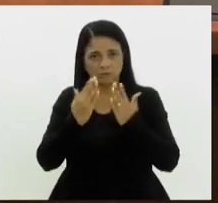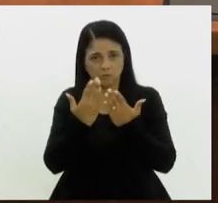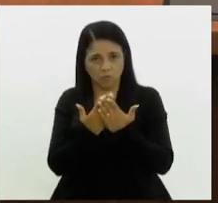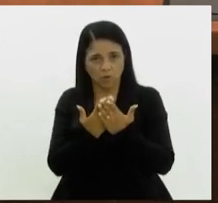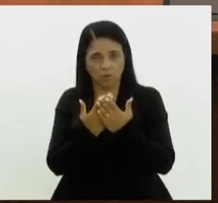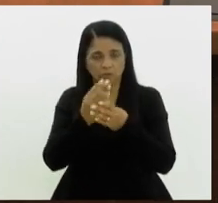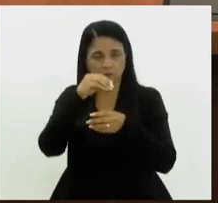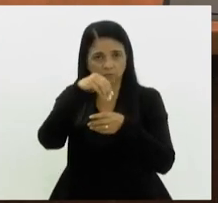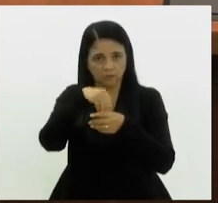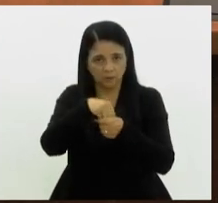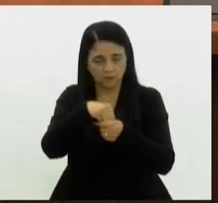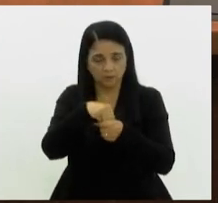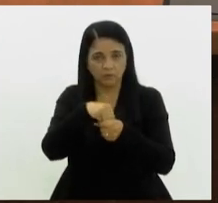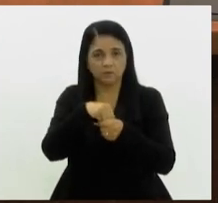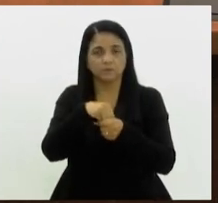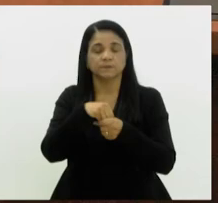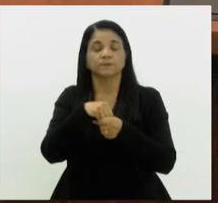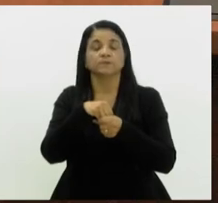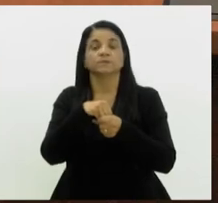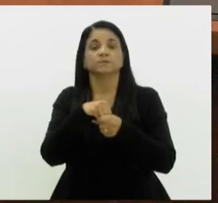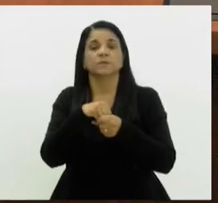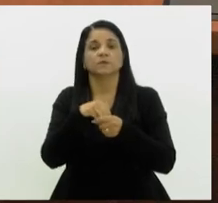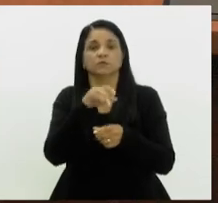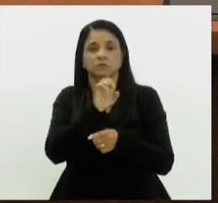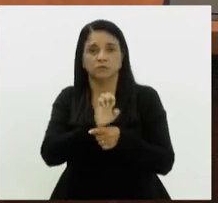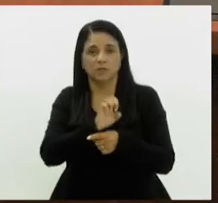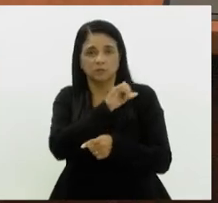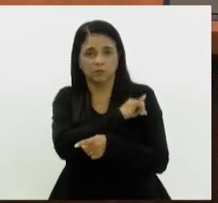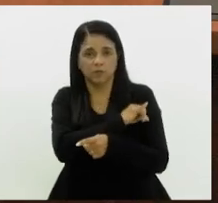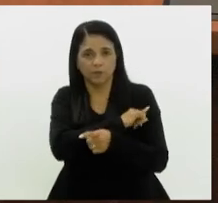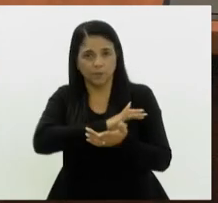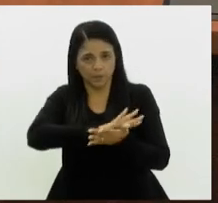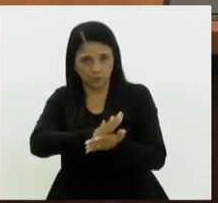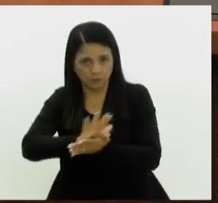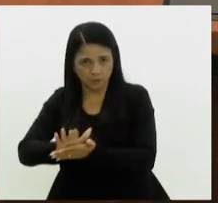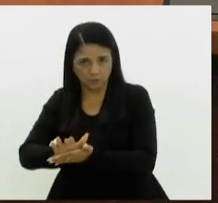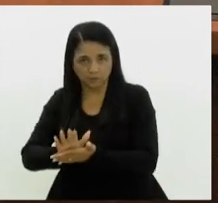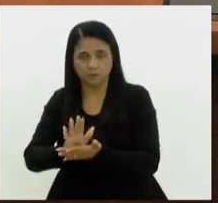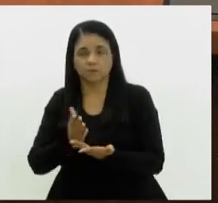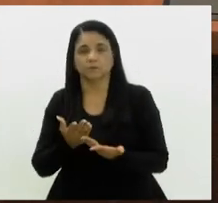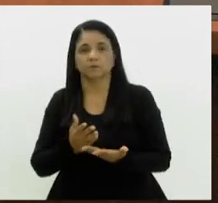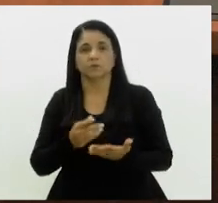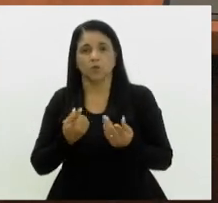Janeiro e, por isso, merece prosperar. O parecer é favorável.